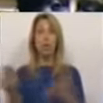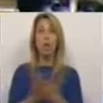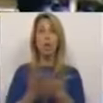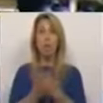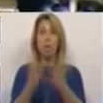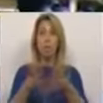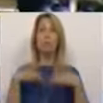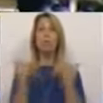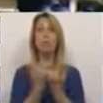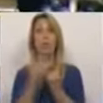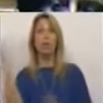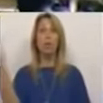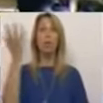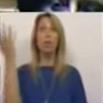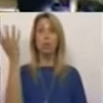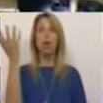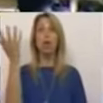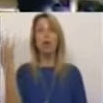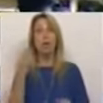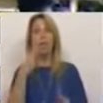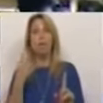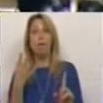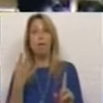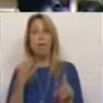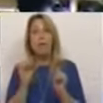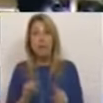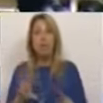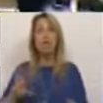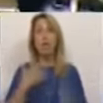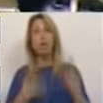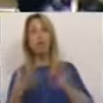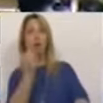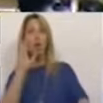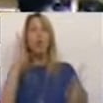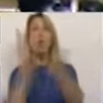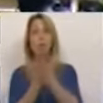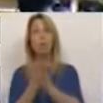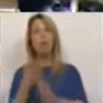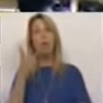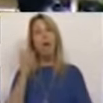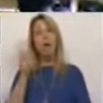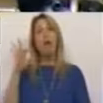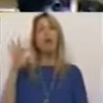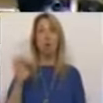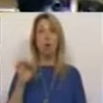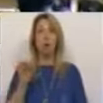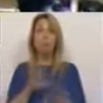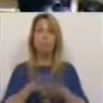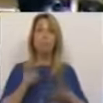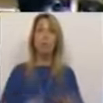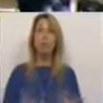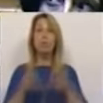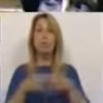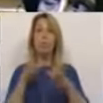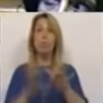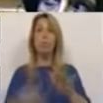económicos, sociais e culturais alcançados neste país nos últimos 18 anos. Neste sentido, o